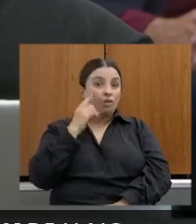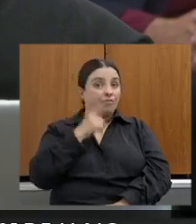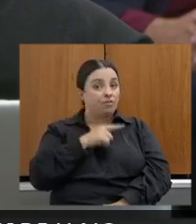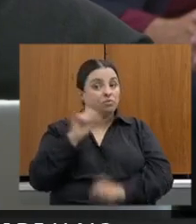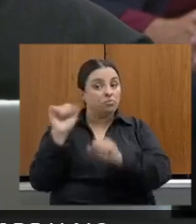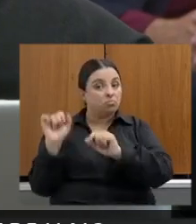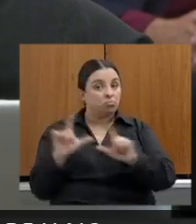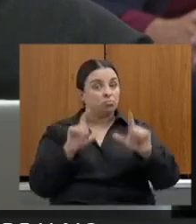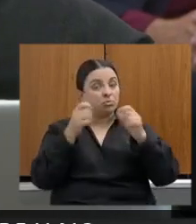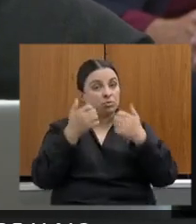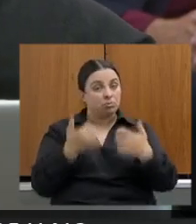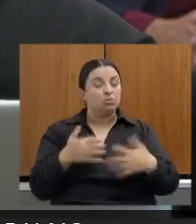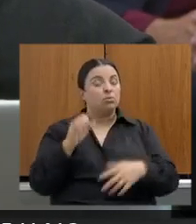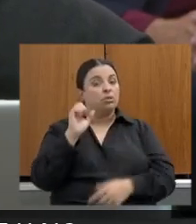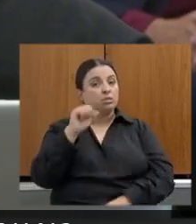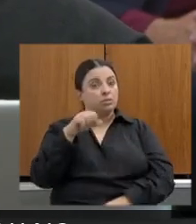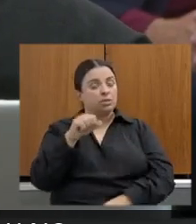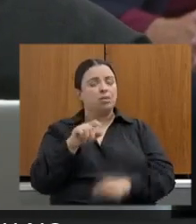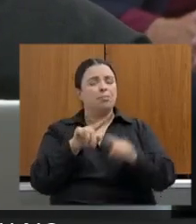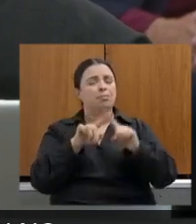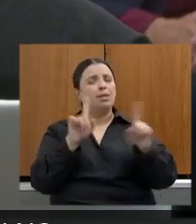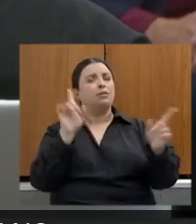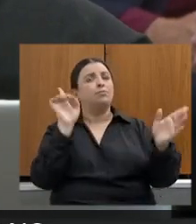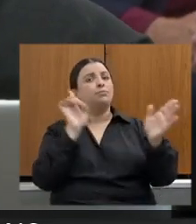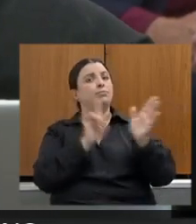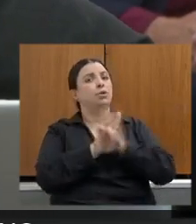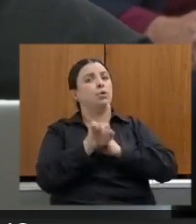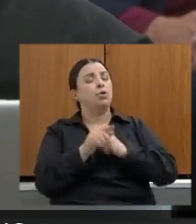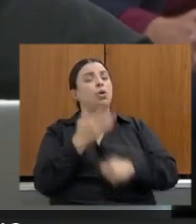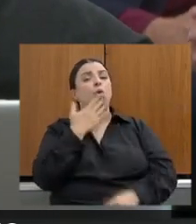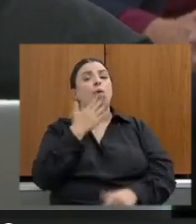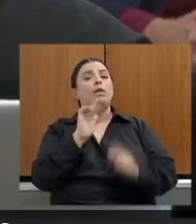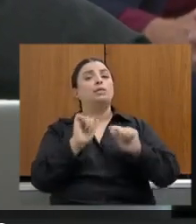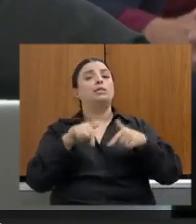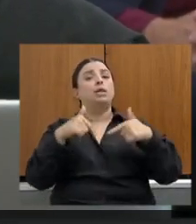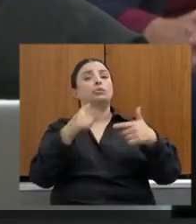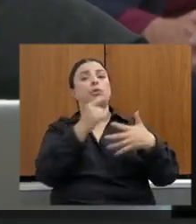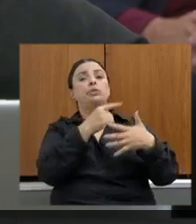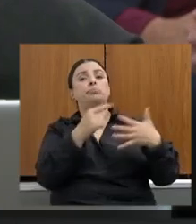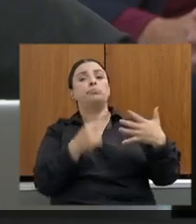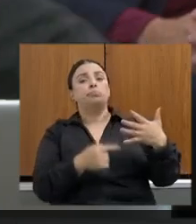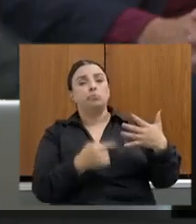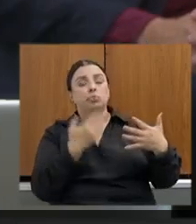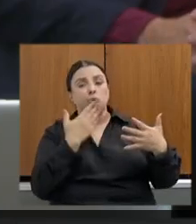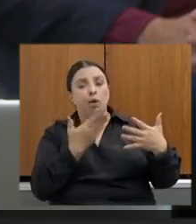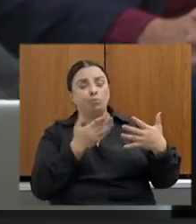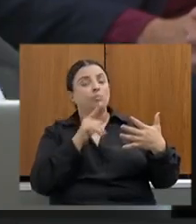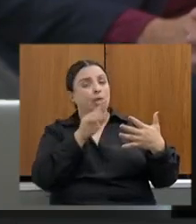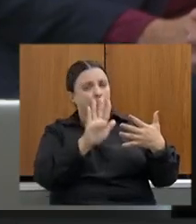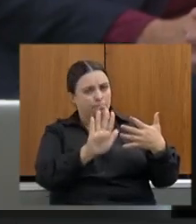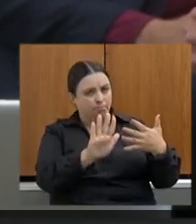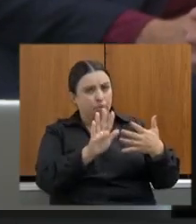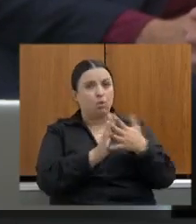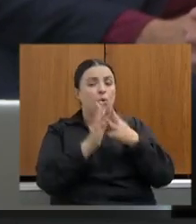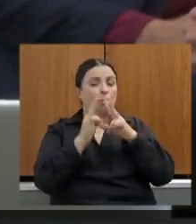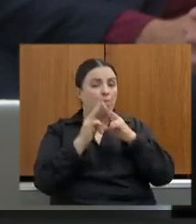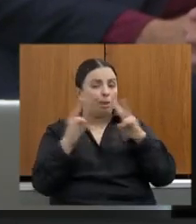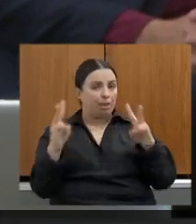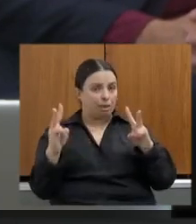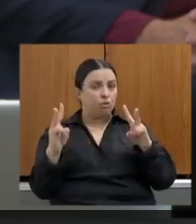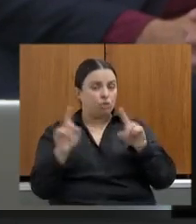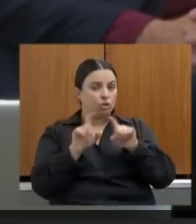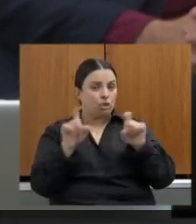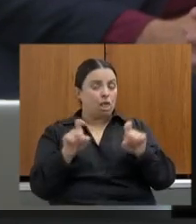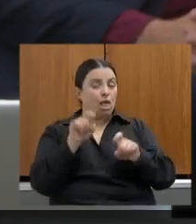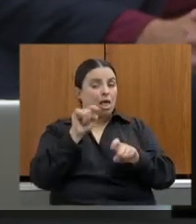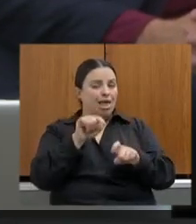apresentação aqui quais as medidas porque o plantão digital ele tá atrás da outra pergunta que